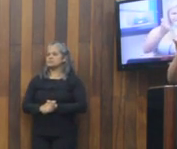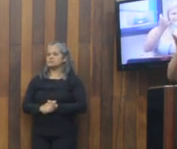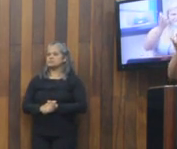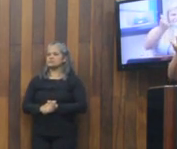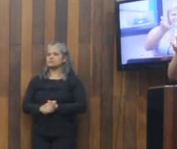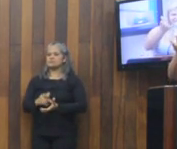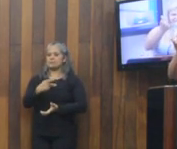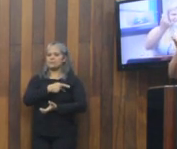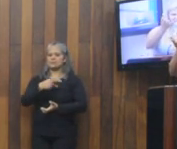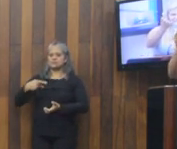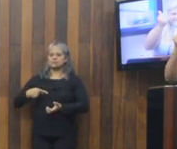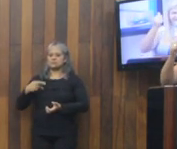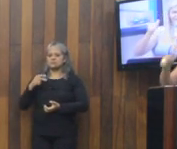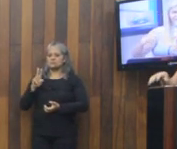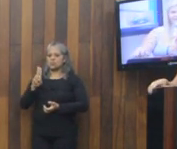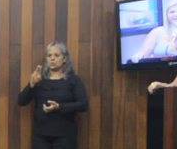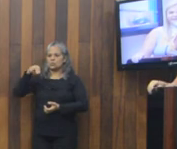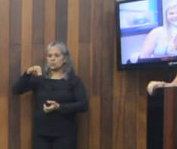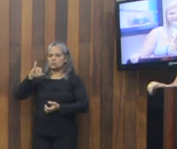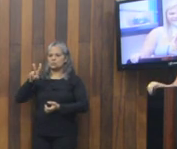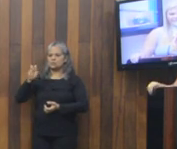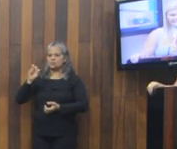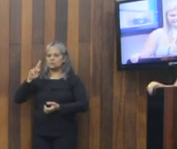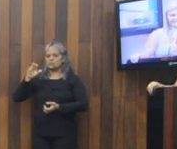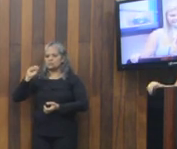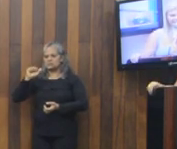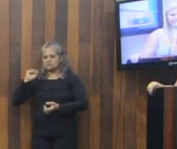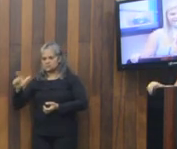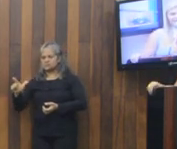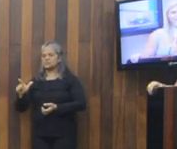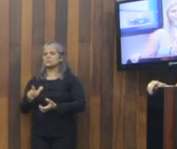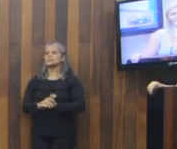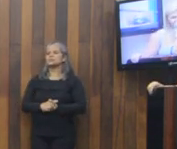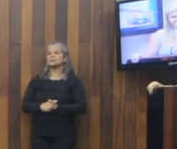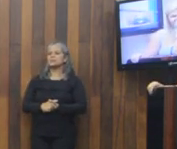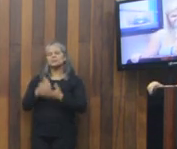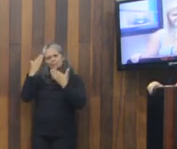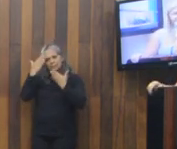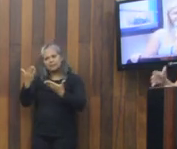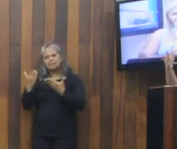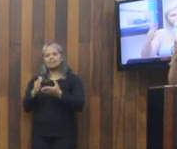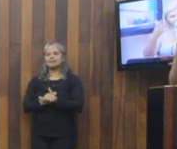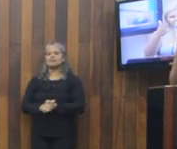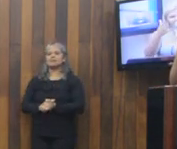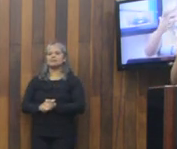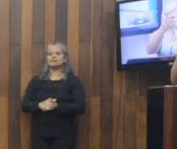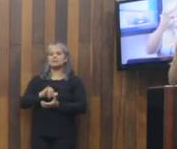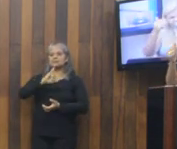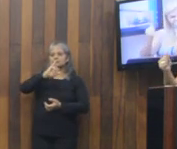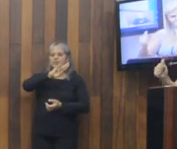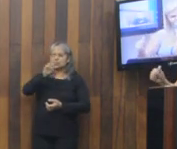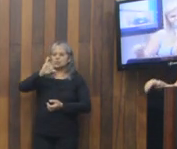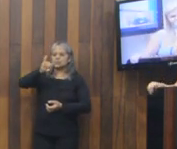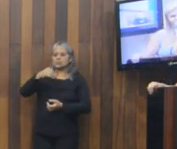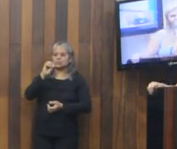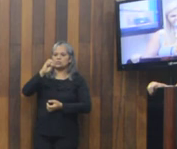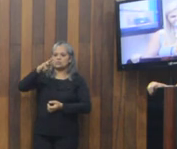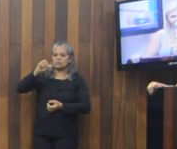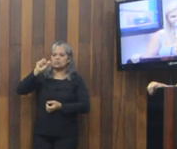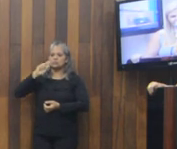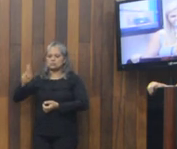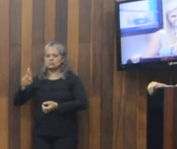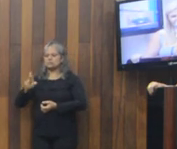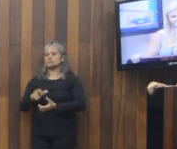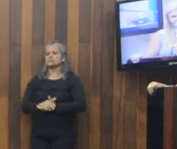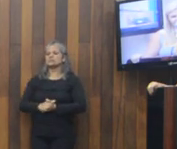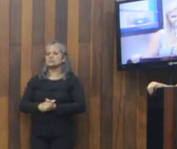pastor da Igreja Universal, Marcelo, agradecer a presença dele, muito obrigada. O Jomar, que é o diretor do Yacht